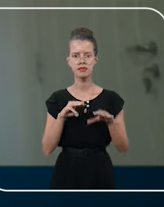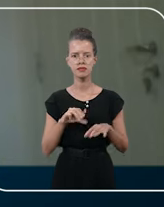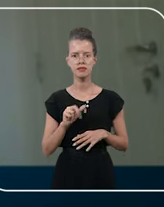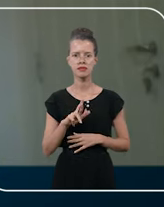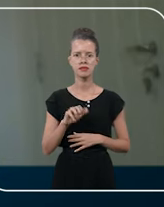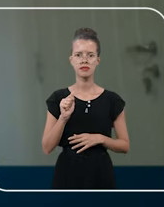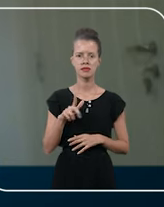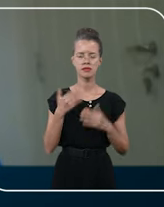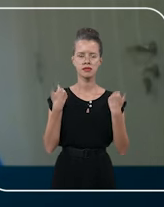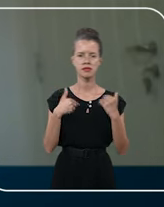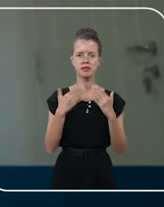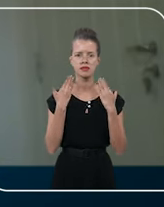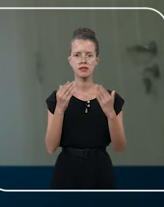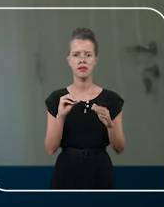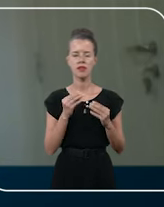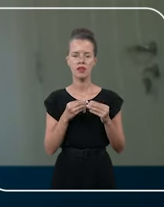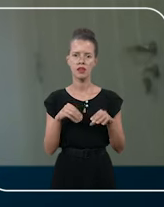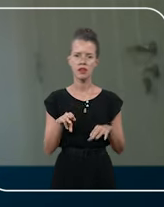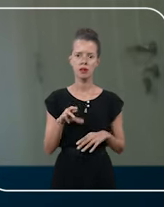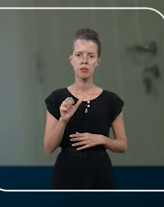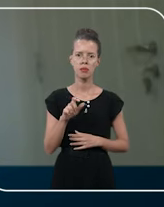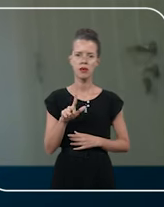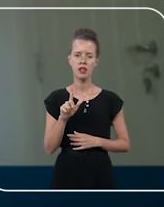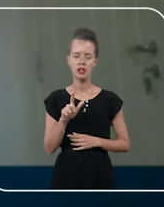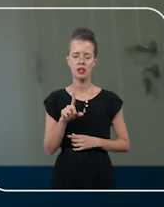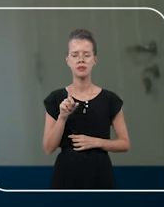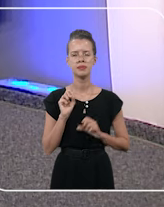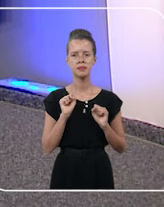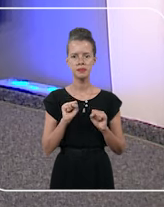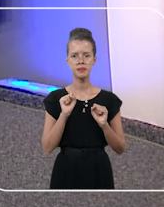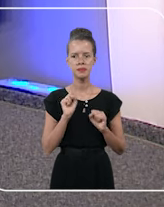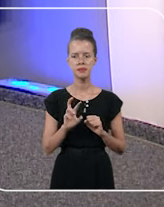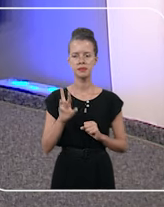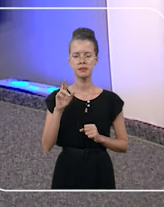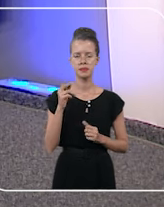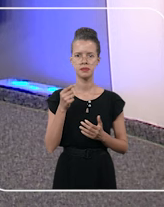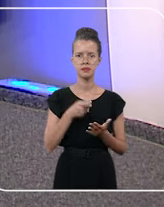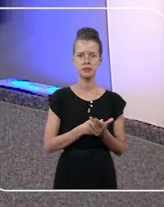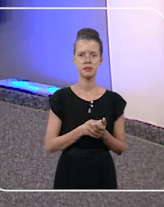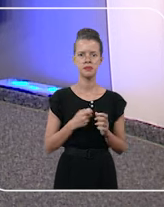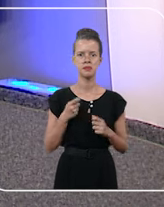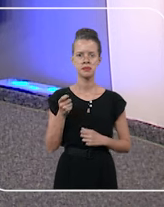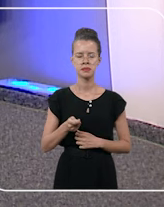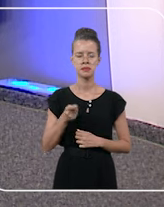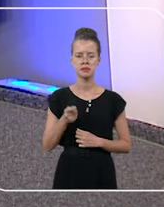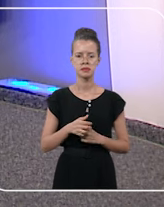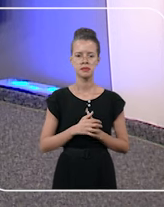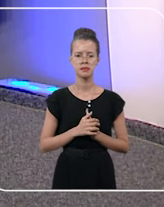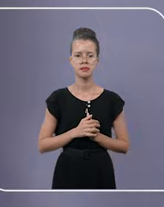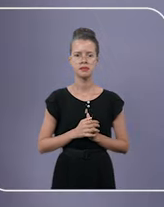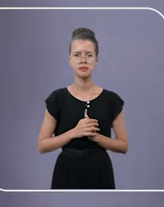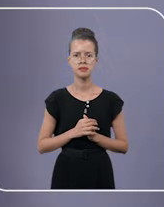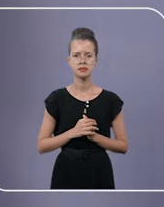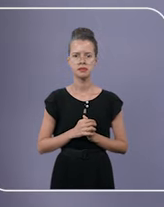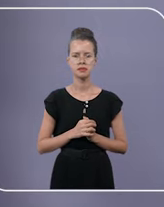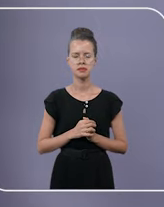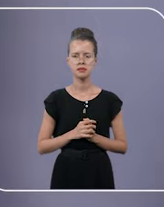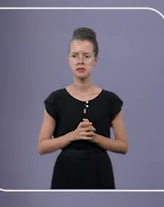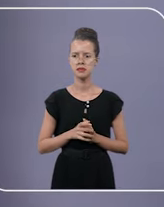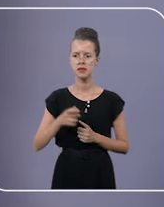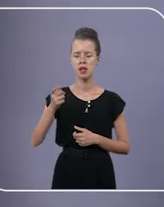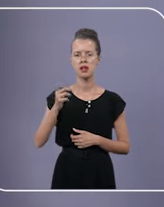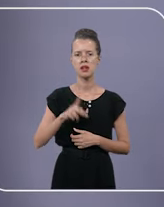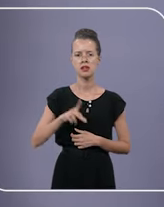dano moral, é possível sim responsabilizar. Ainda nessa toada de indenização, professor Guilherme, qual seria então o